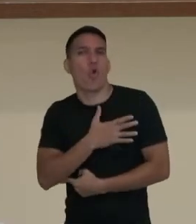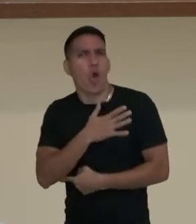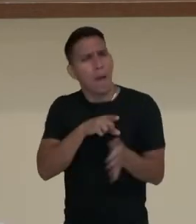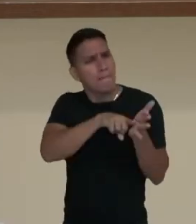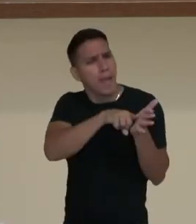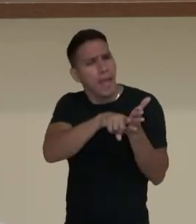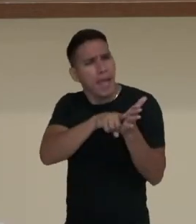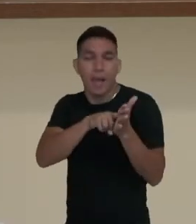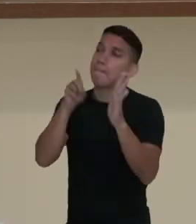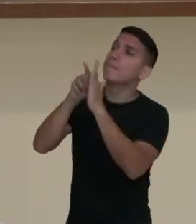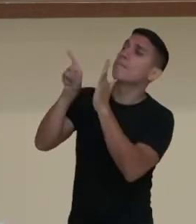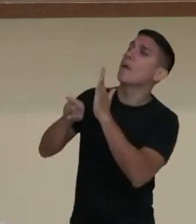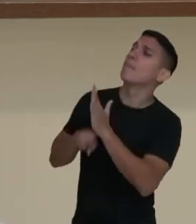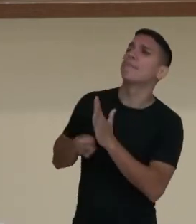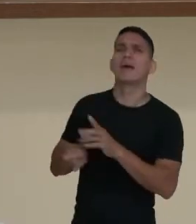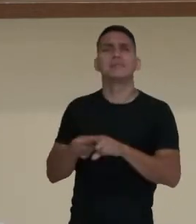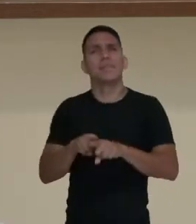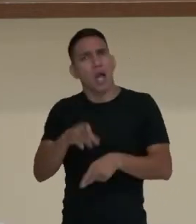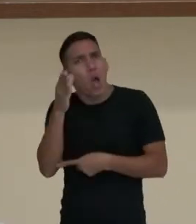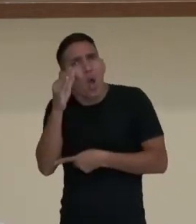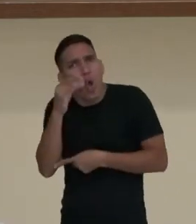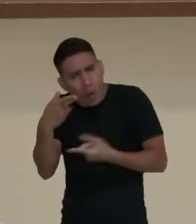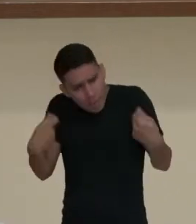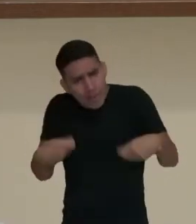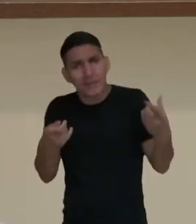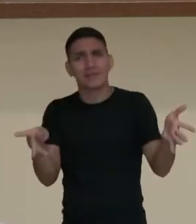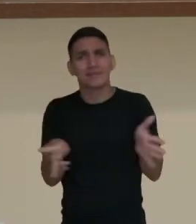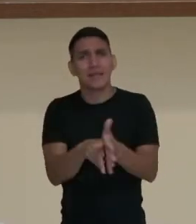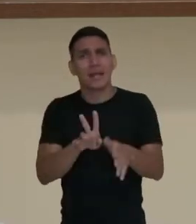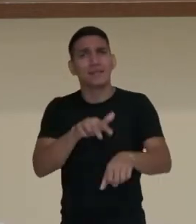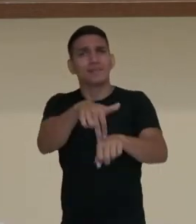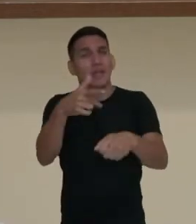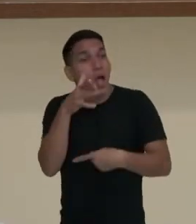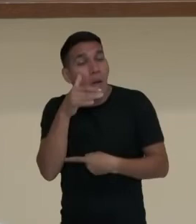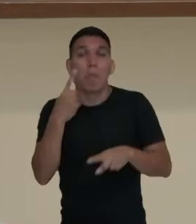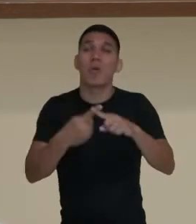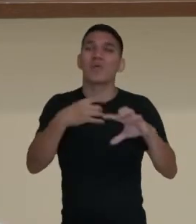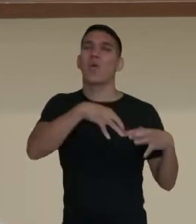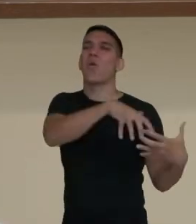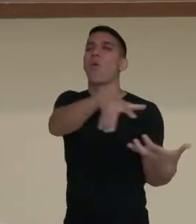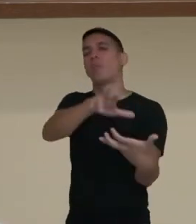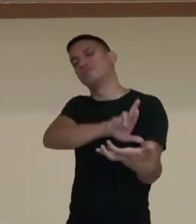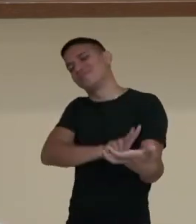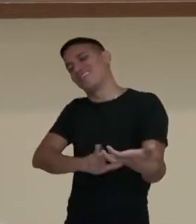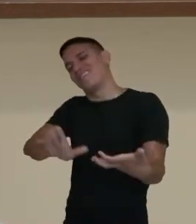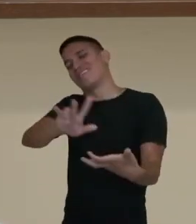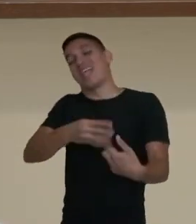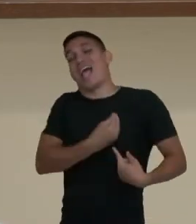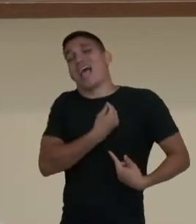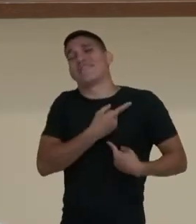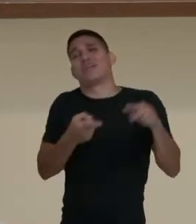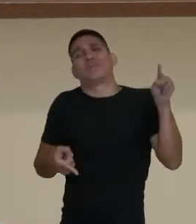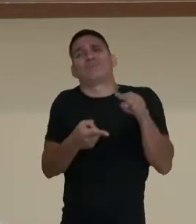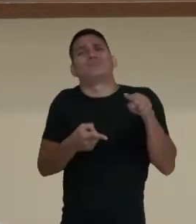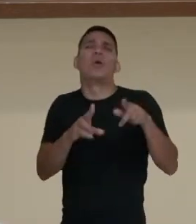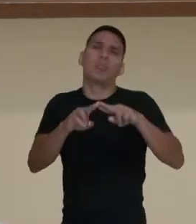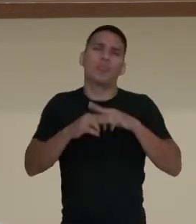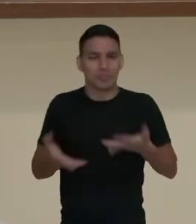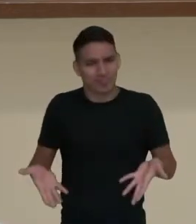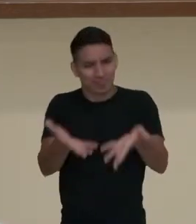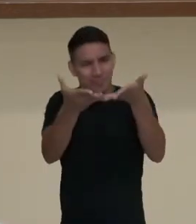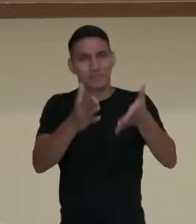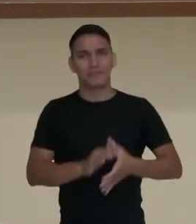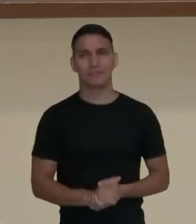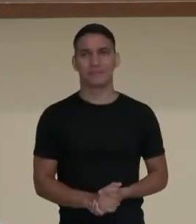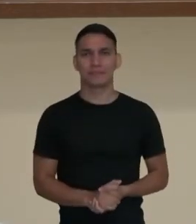pesquise, pergunte, seja curioso com as coisas, porque o mundo é muito grande, a vida é curta, corra atrás daquilo que você